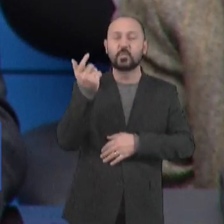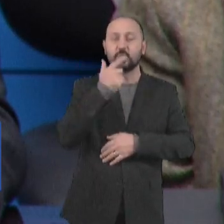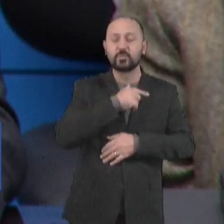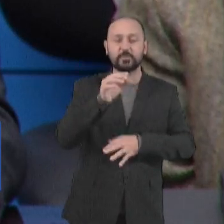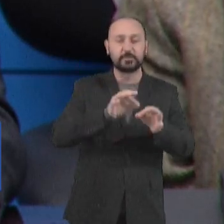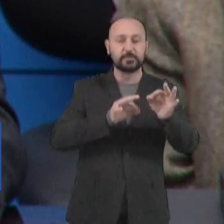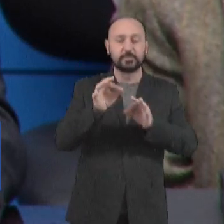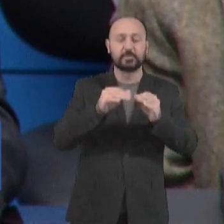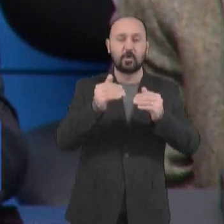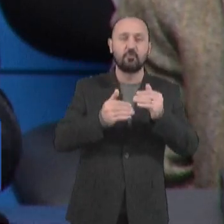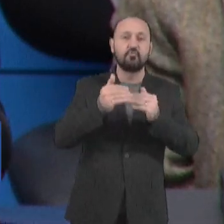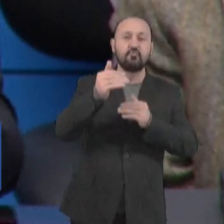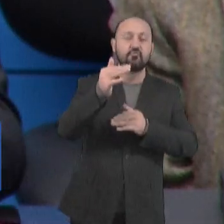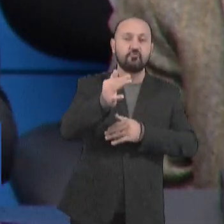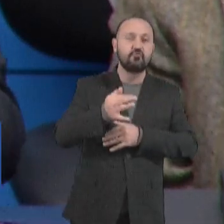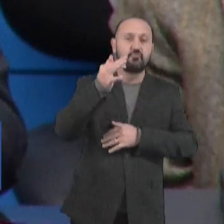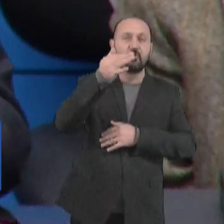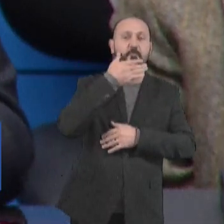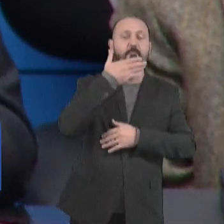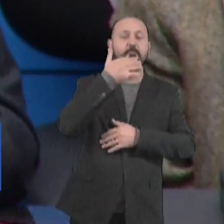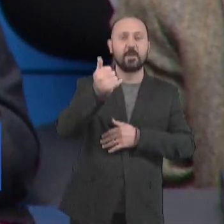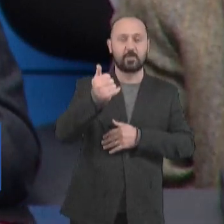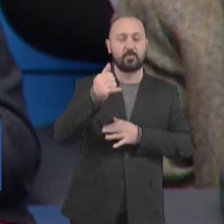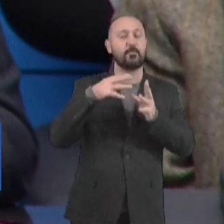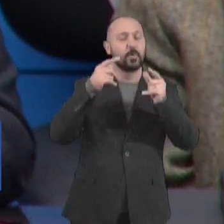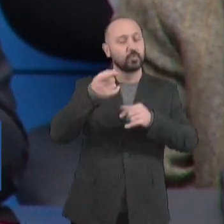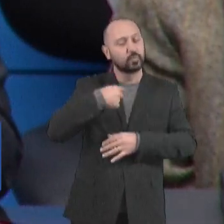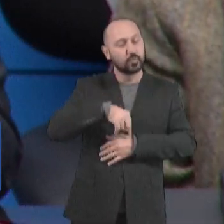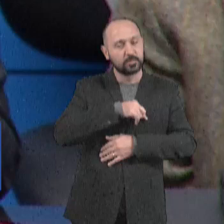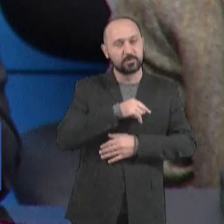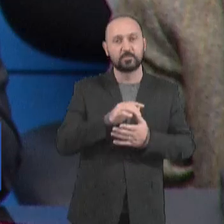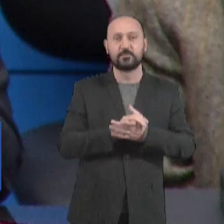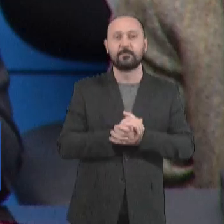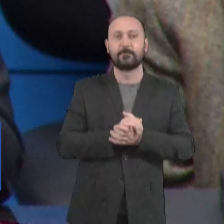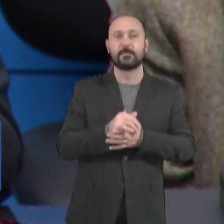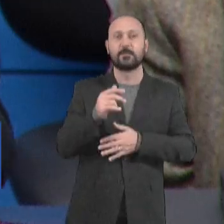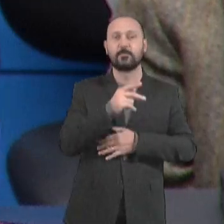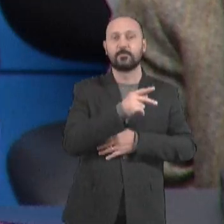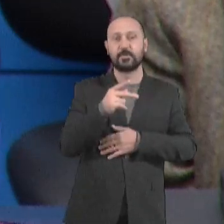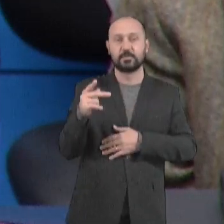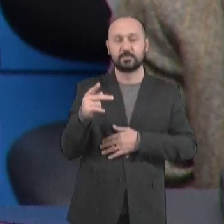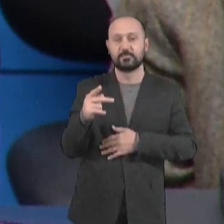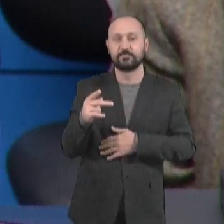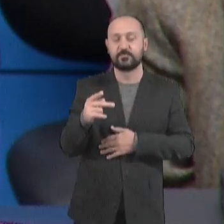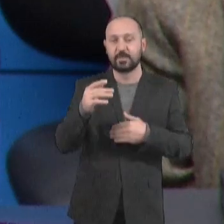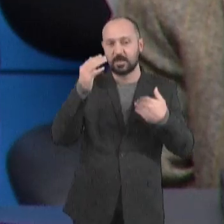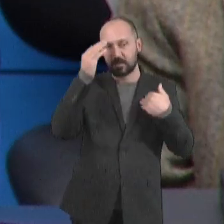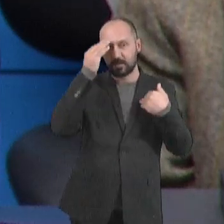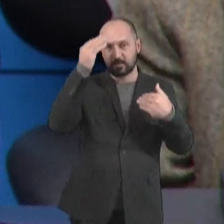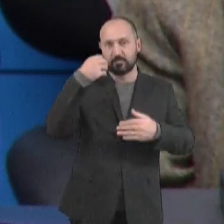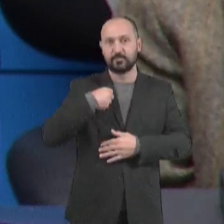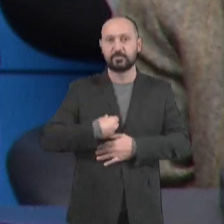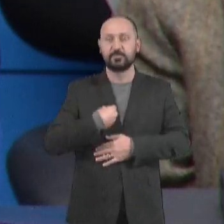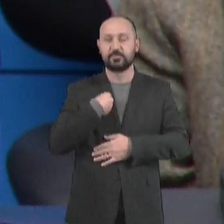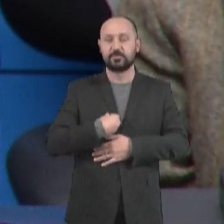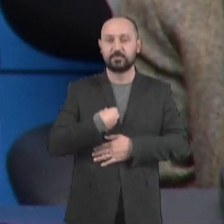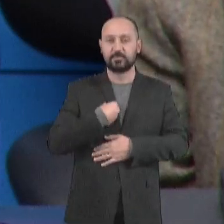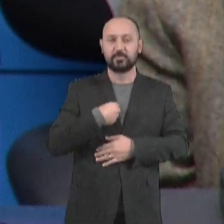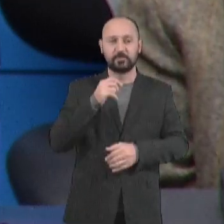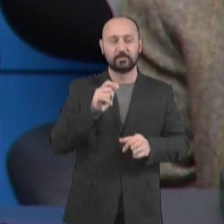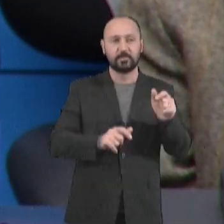conseguiremos projetar um futuro mais promissor para todos nós. Esta presidência agradece a presença